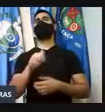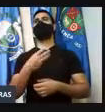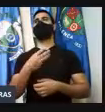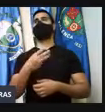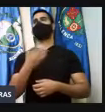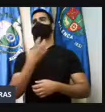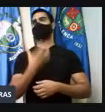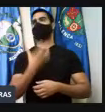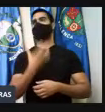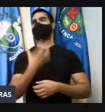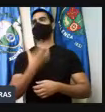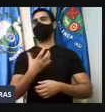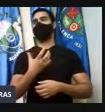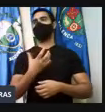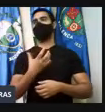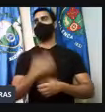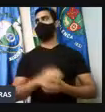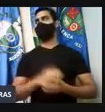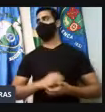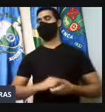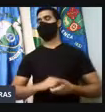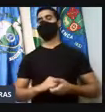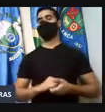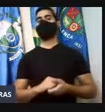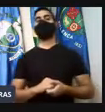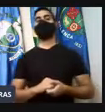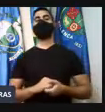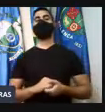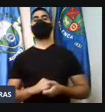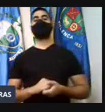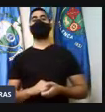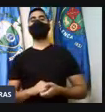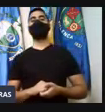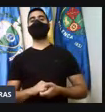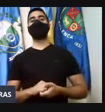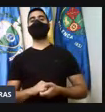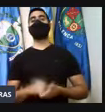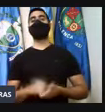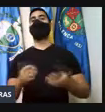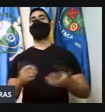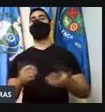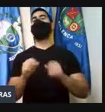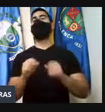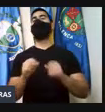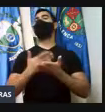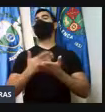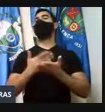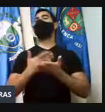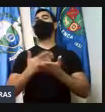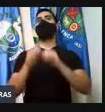Como de costume, vamos iniciar rezando a oração do Pai Nosso.